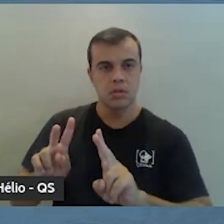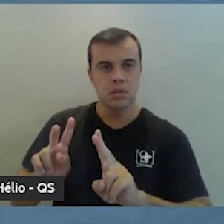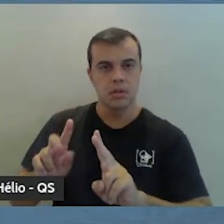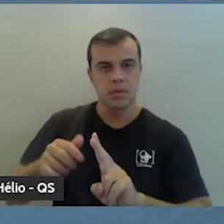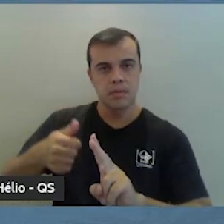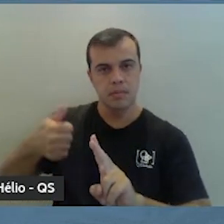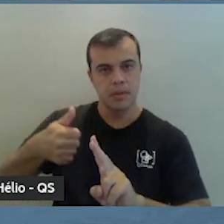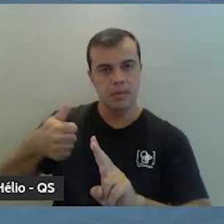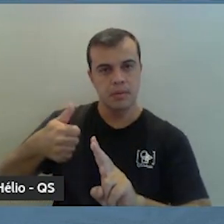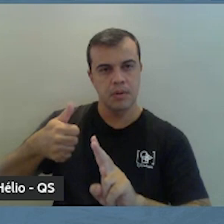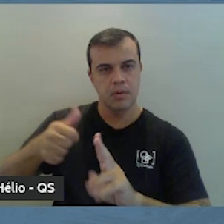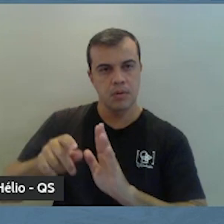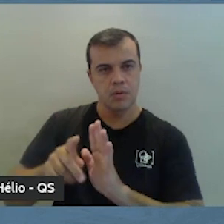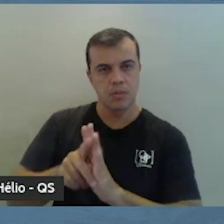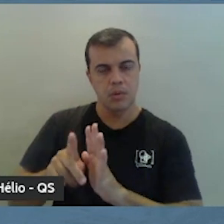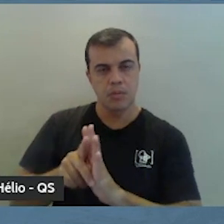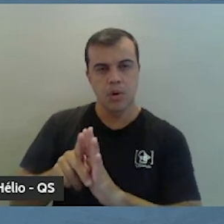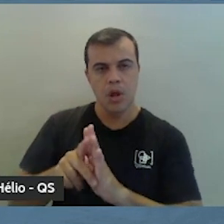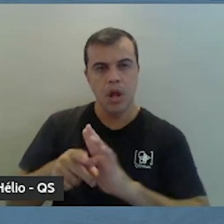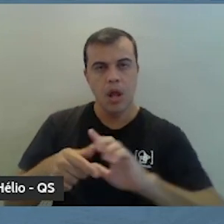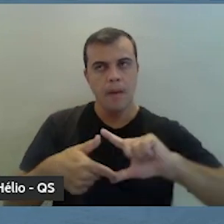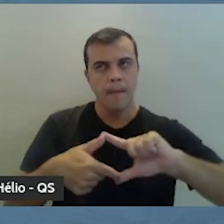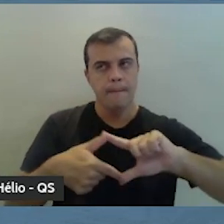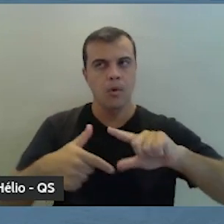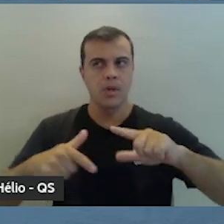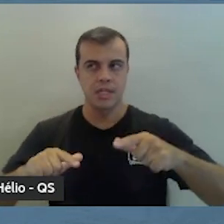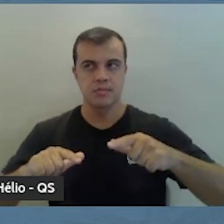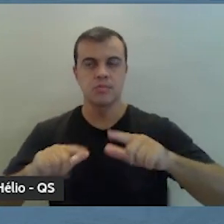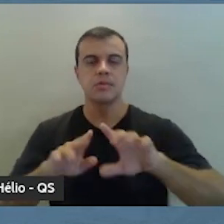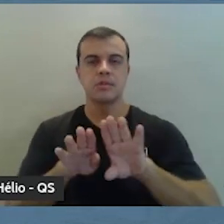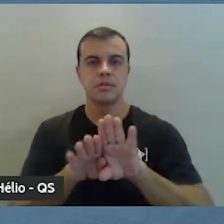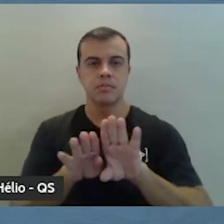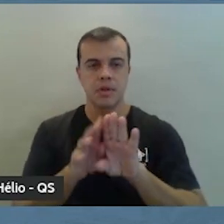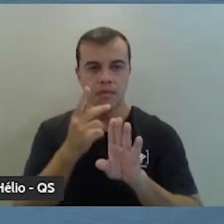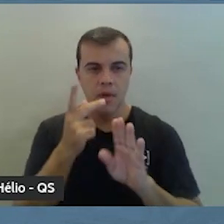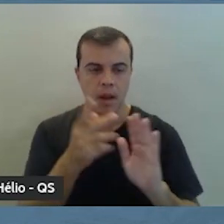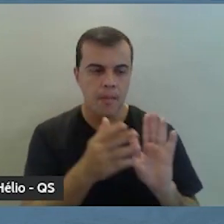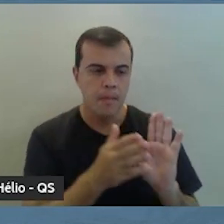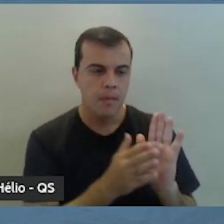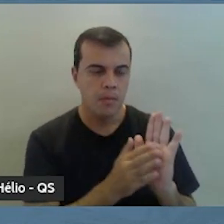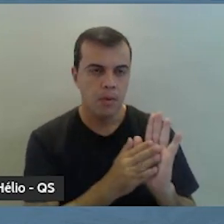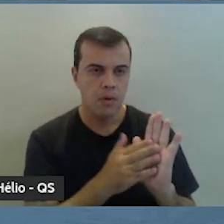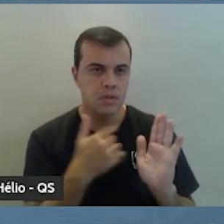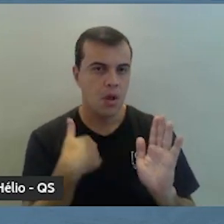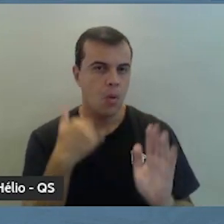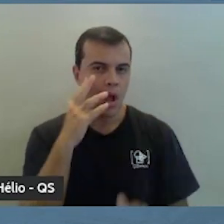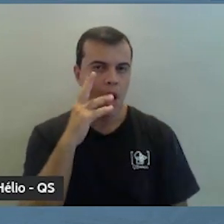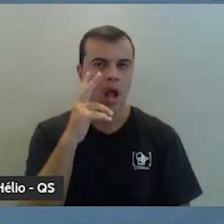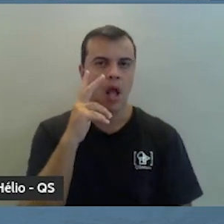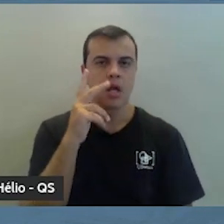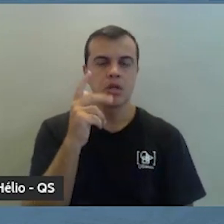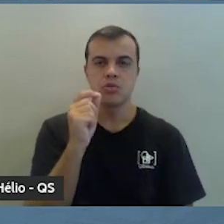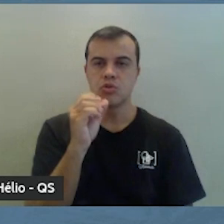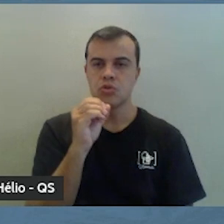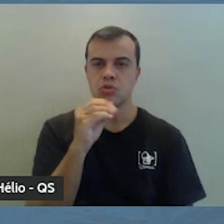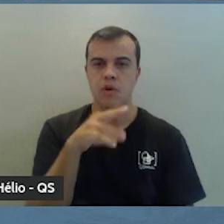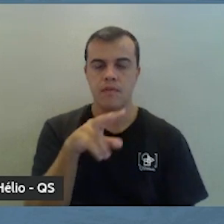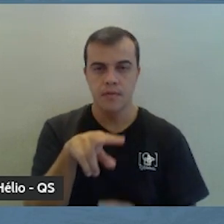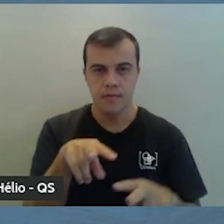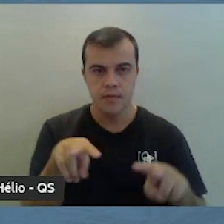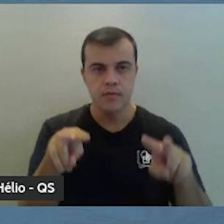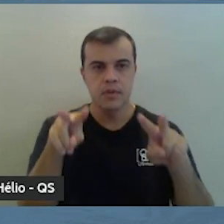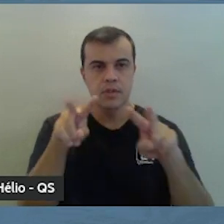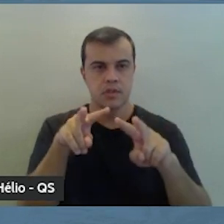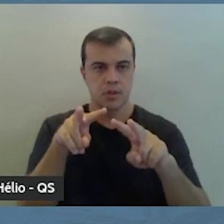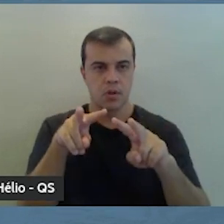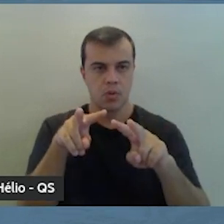primeiro com o próprio modernismo, mas ele traz propostas que eu creio que é essa nova visão do de